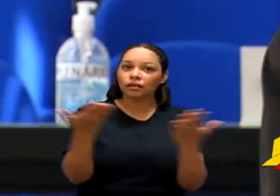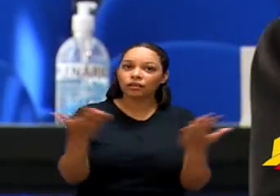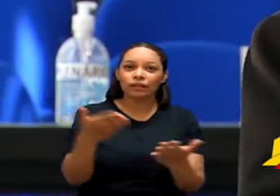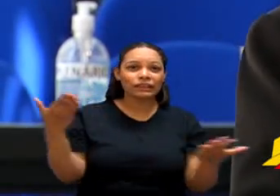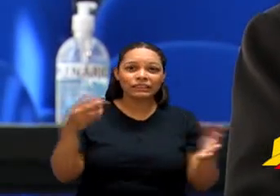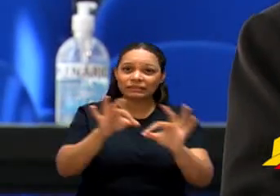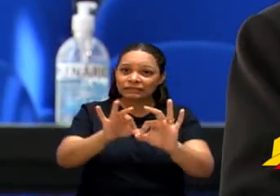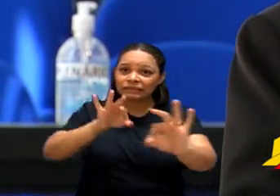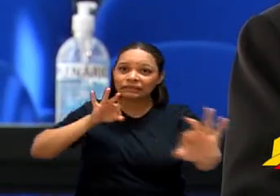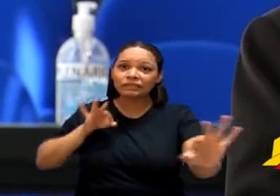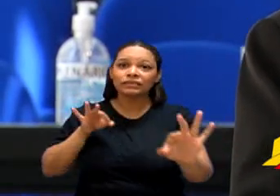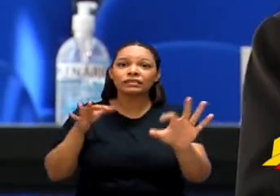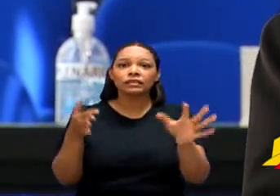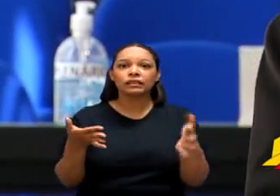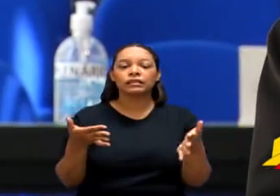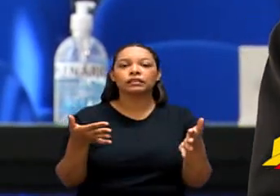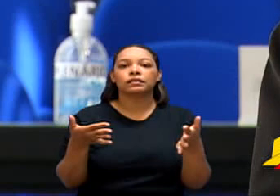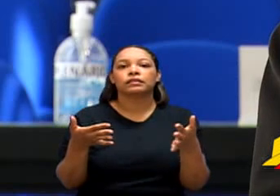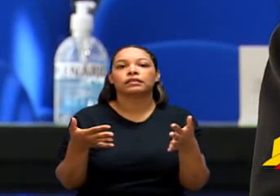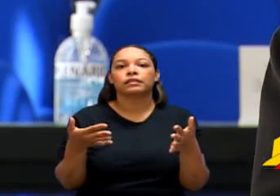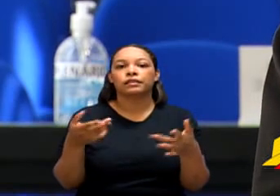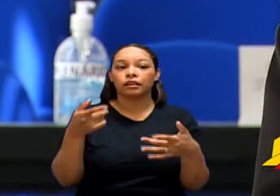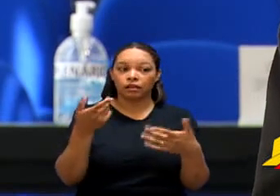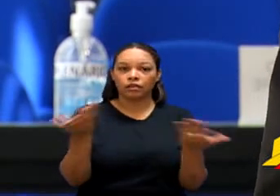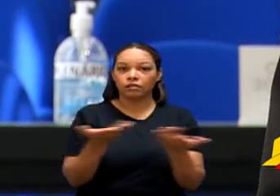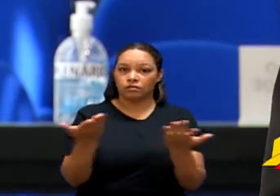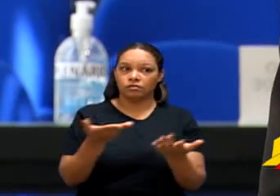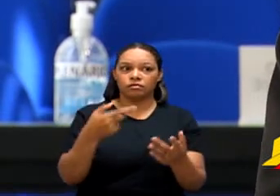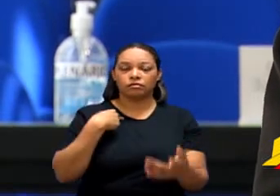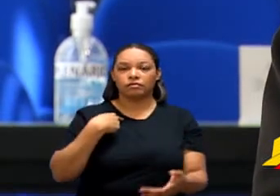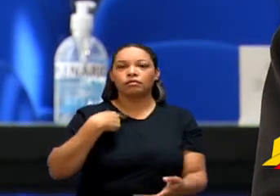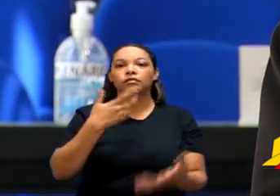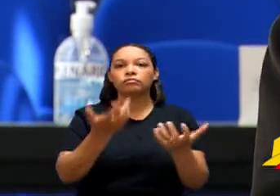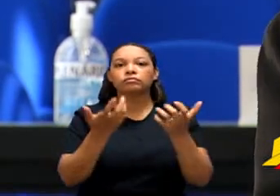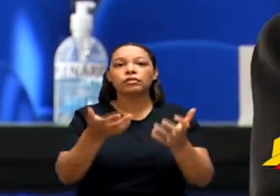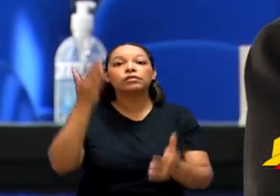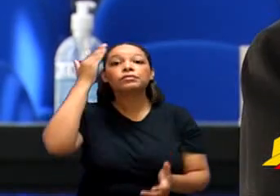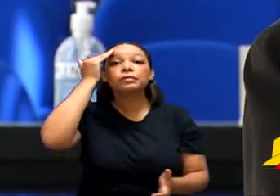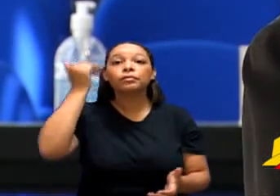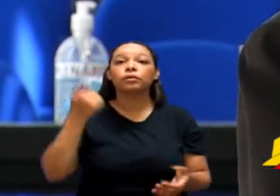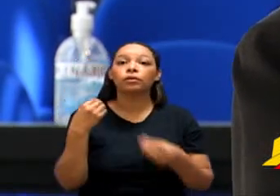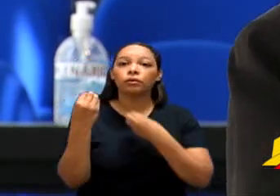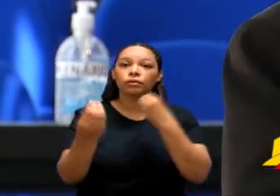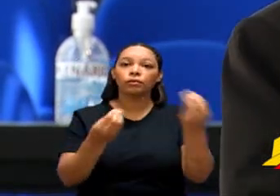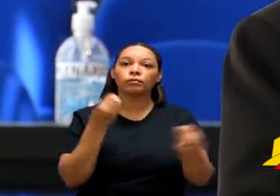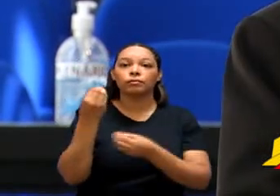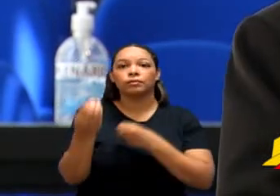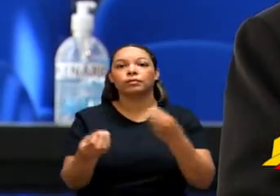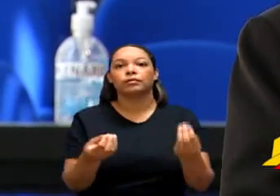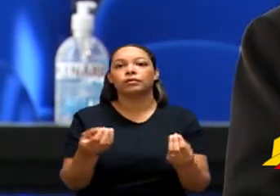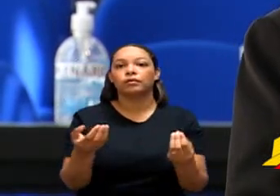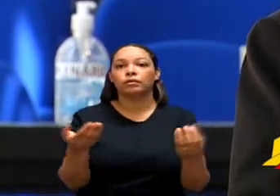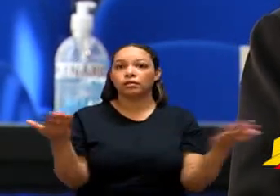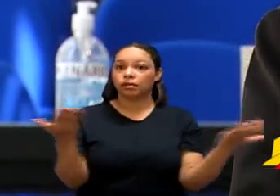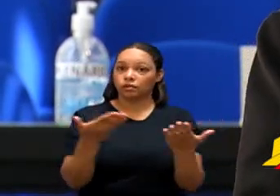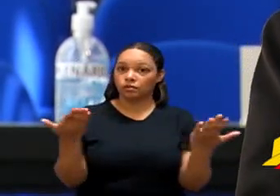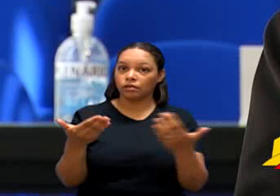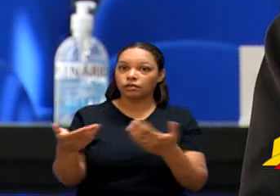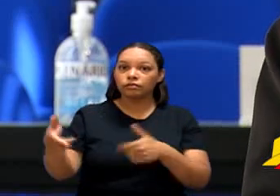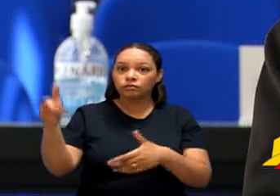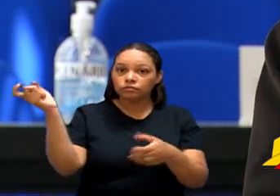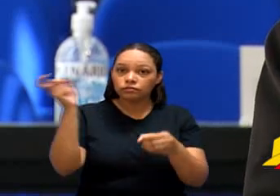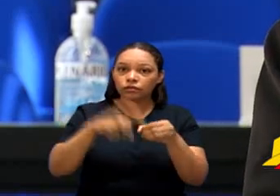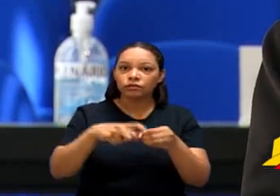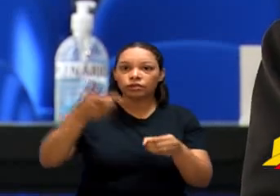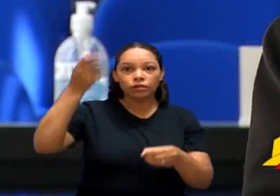o diretor da UBRs por que do motivo e que possa voltar o mais rápido possível a linha ao normal que era, porque as